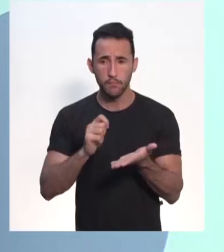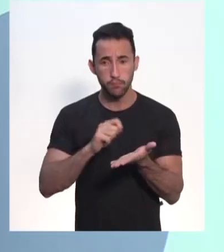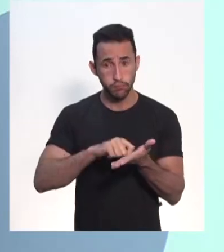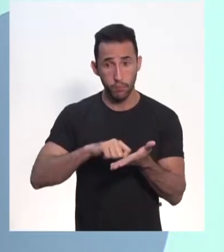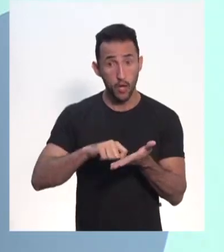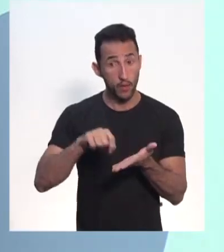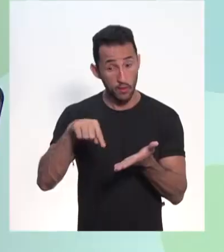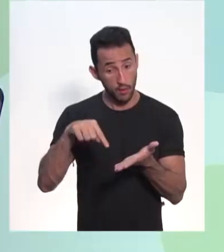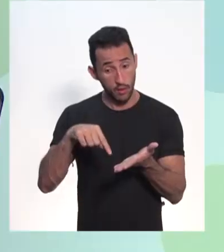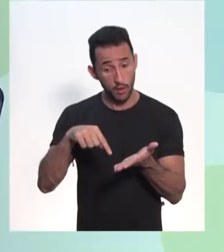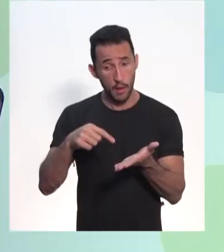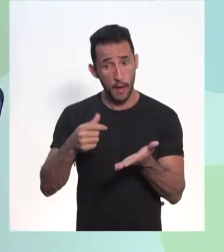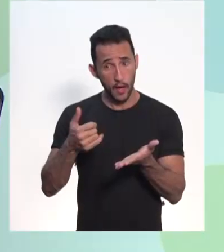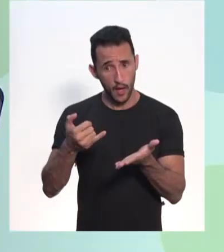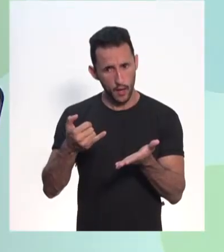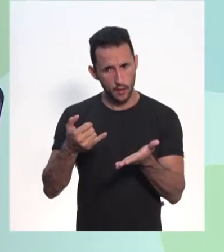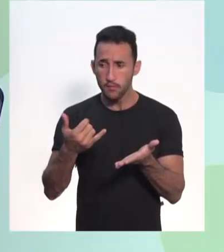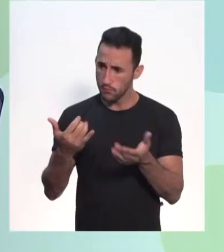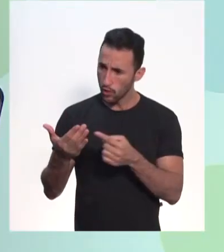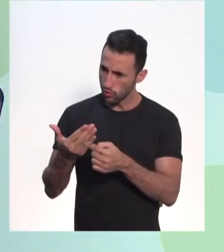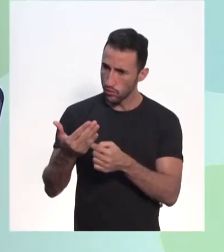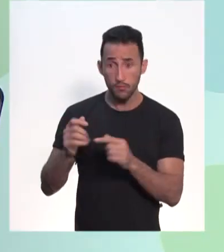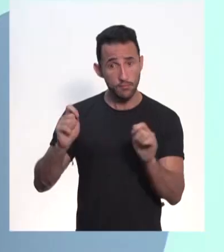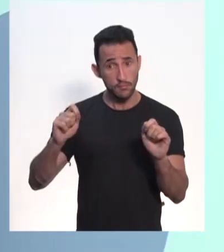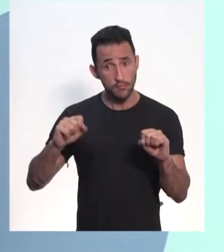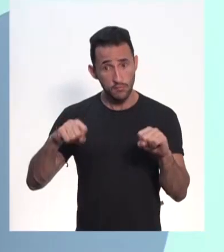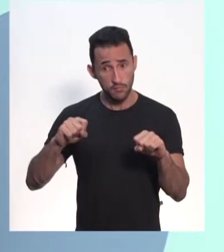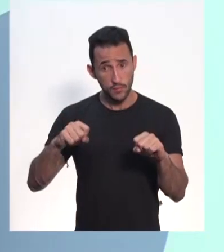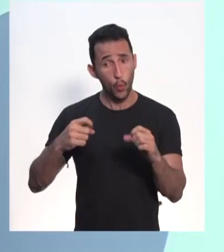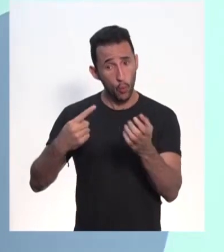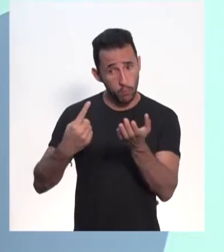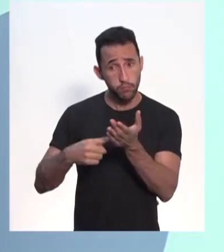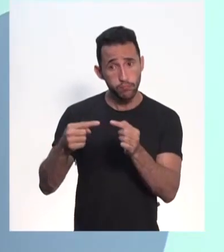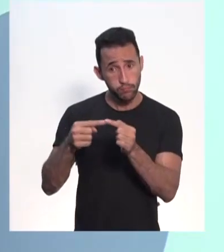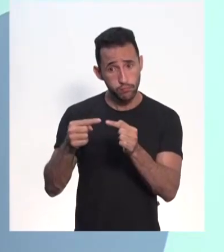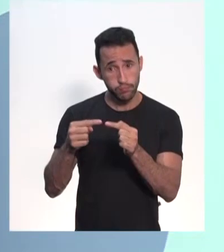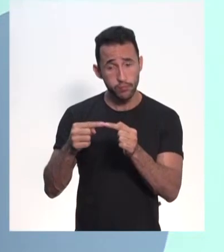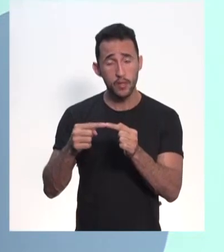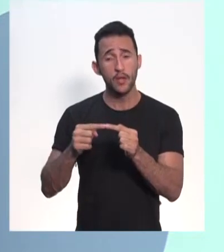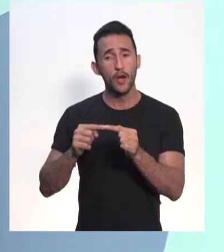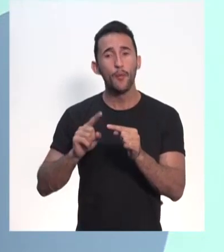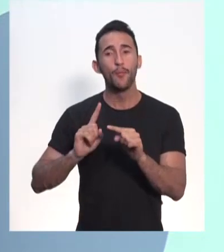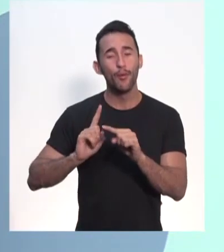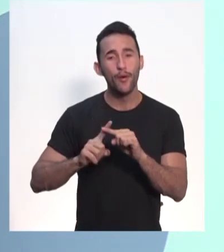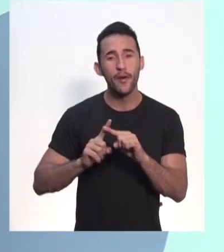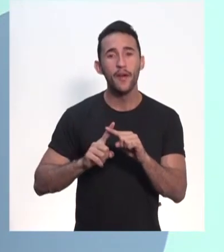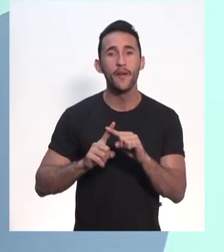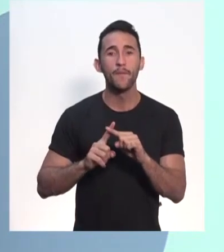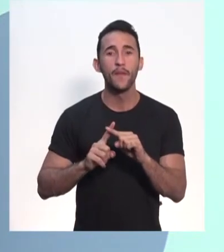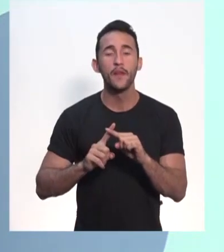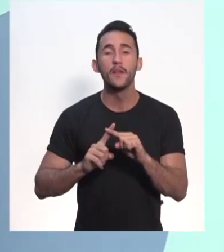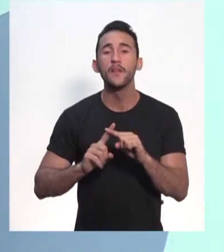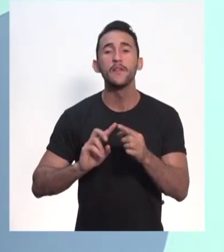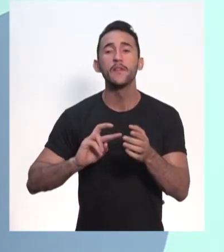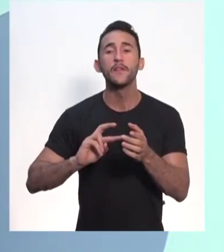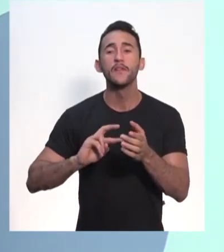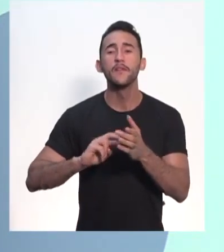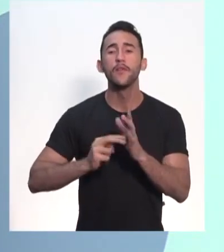importância em todos os lugares, esse desenvolvimento da habilidade linguística